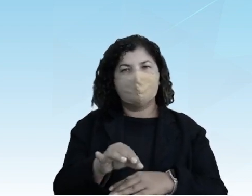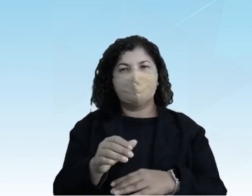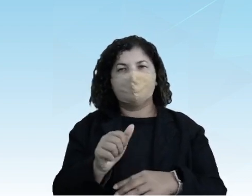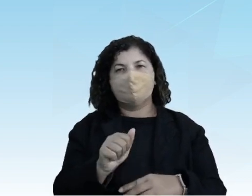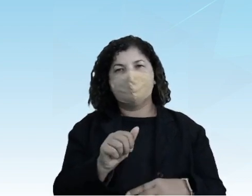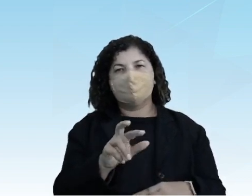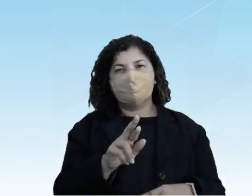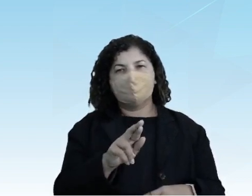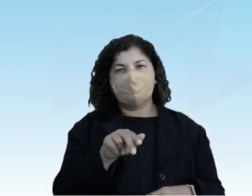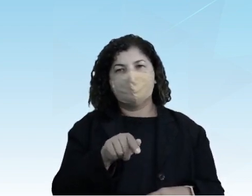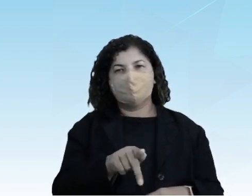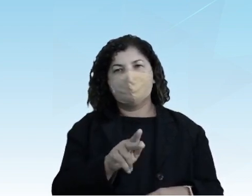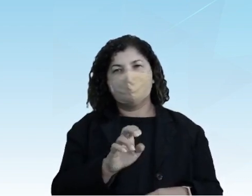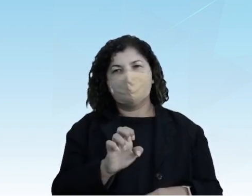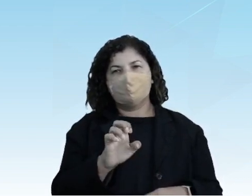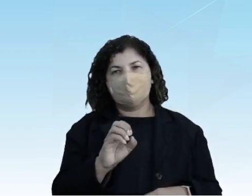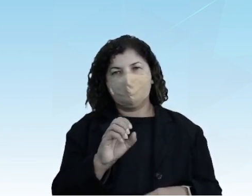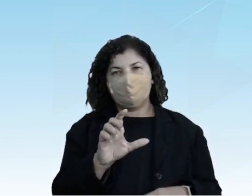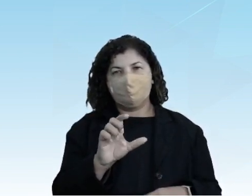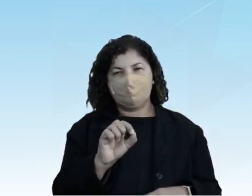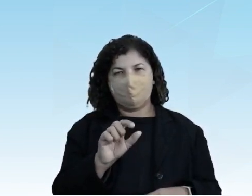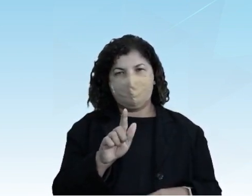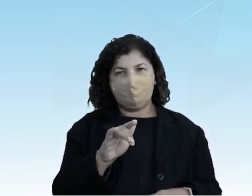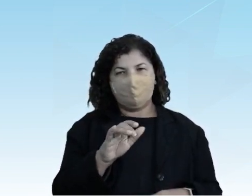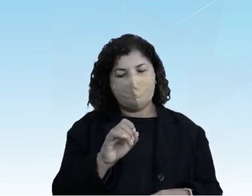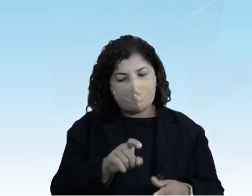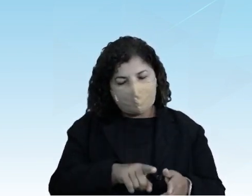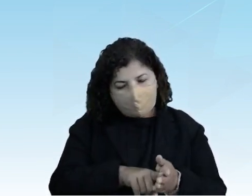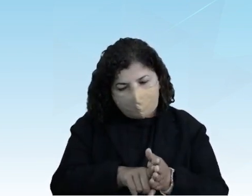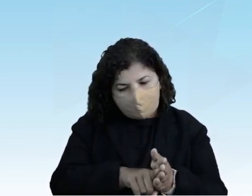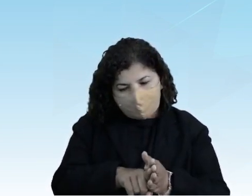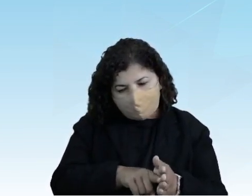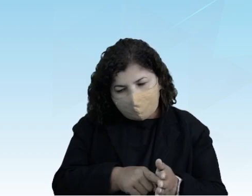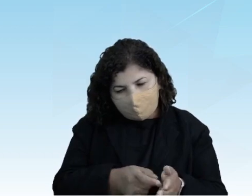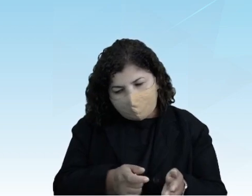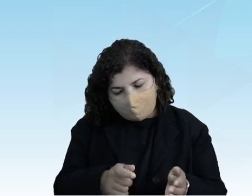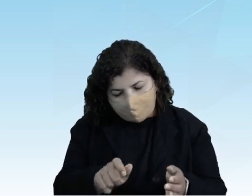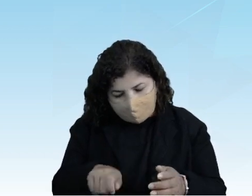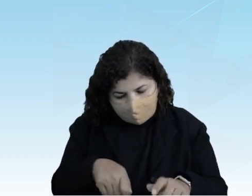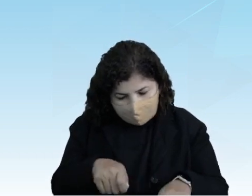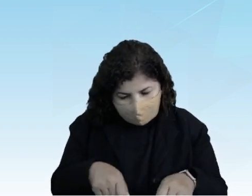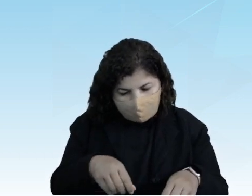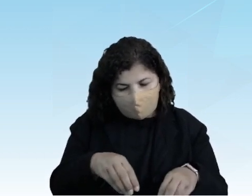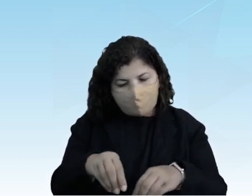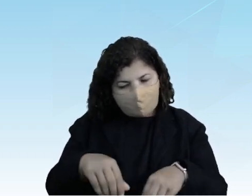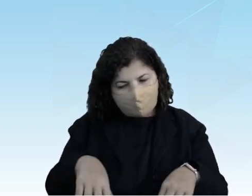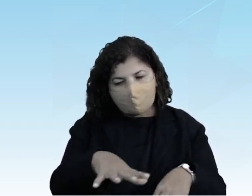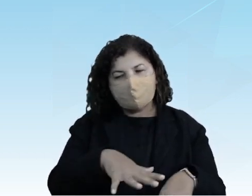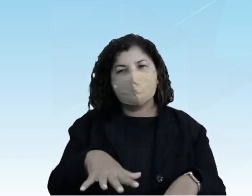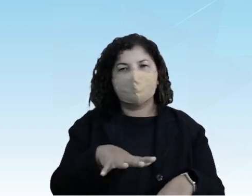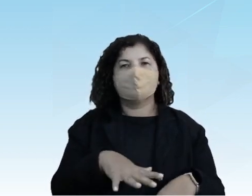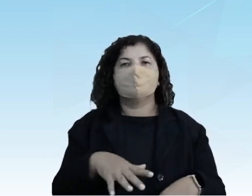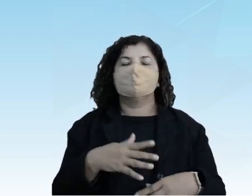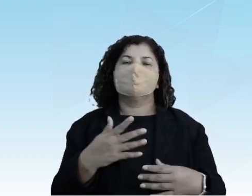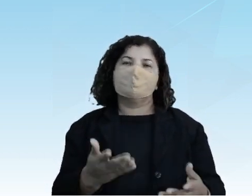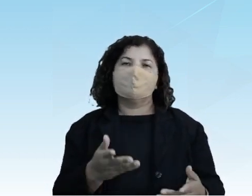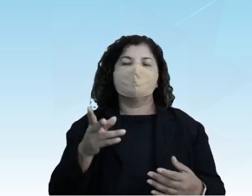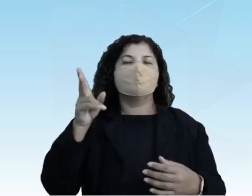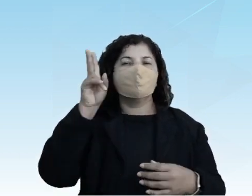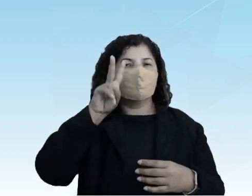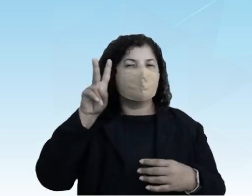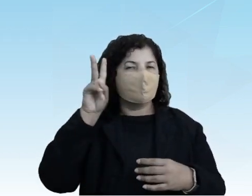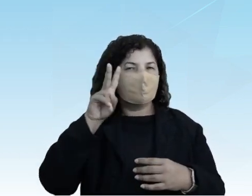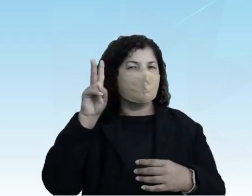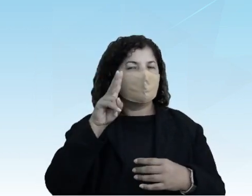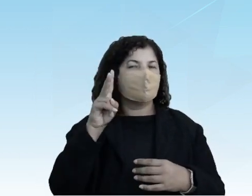toda uma reconstrução. Então, a história é produzida com ciência na medida em que usamos as narrativas